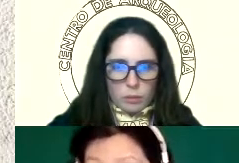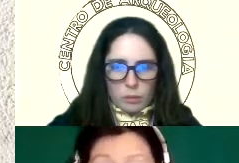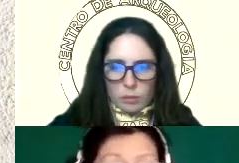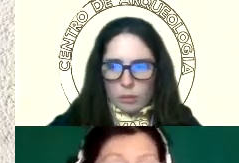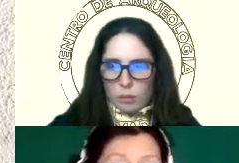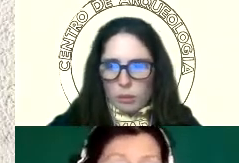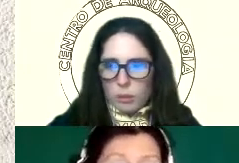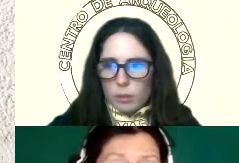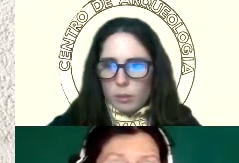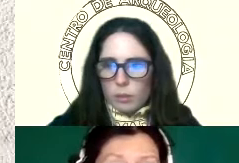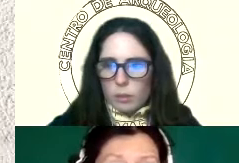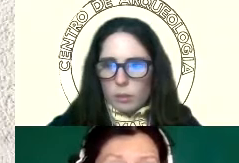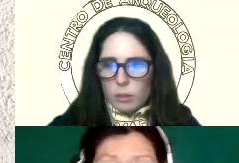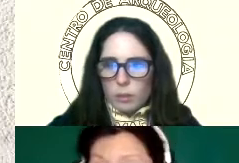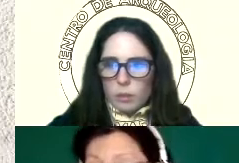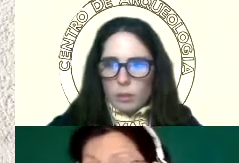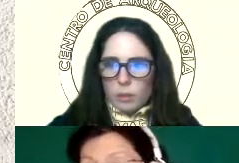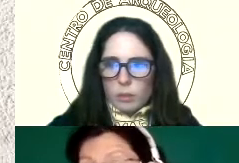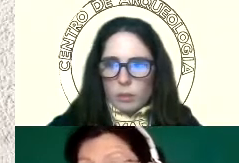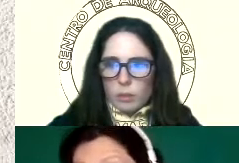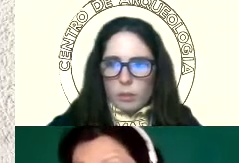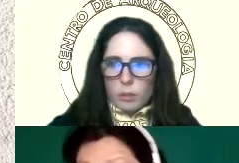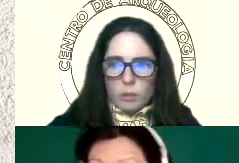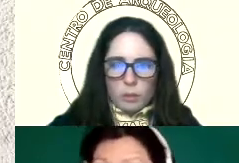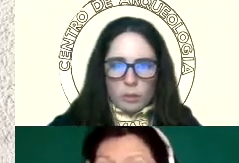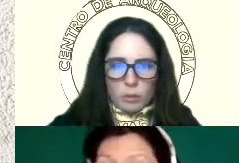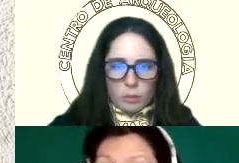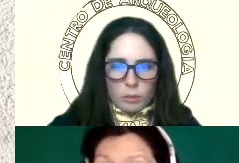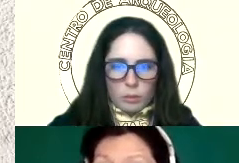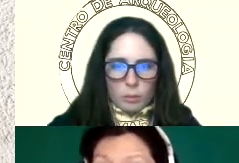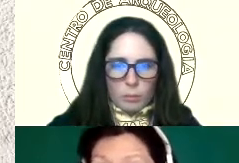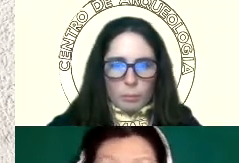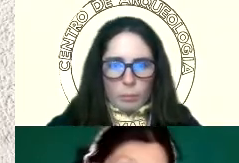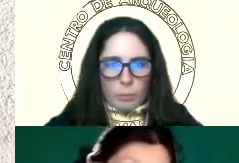Almada nos dirigiu para apresentar